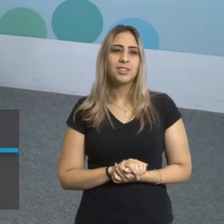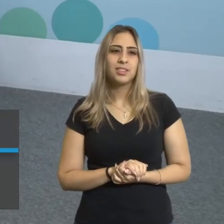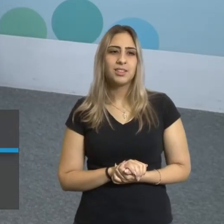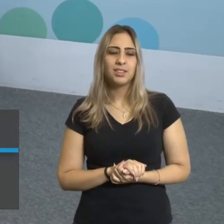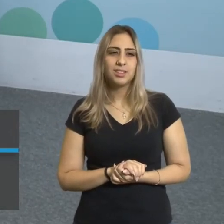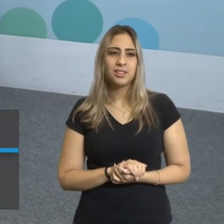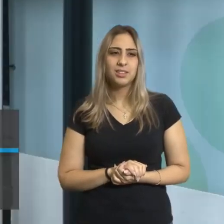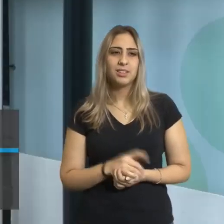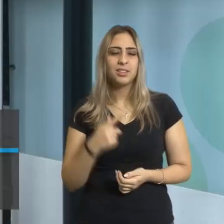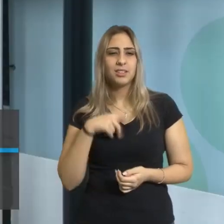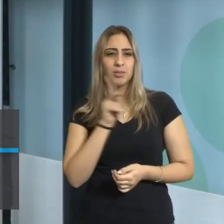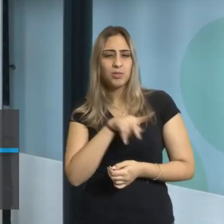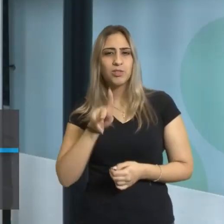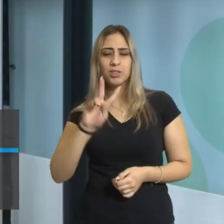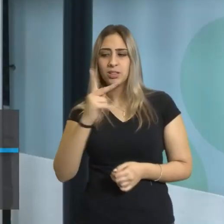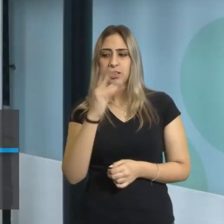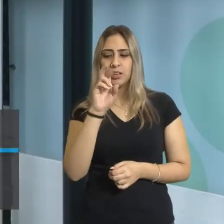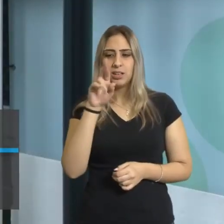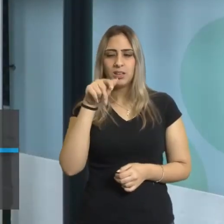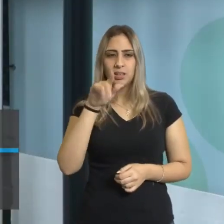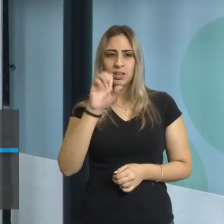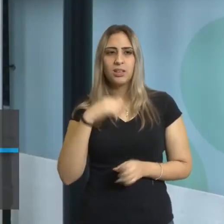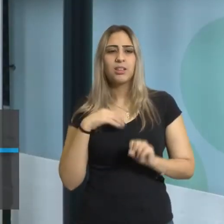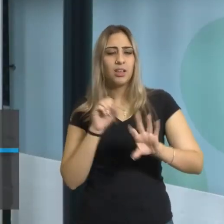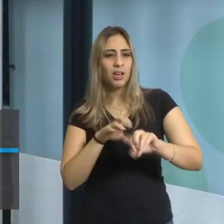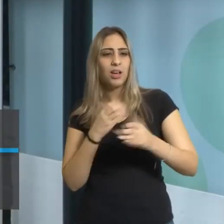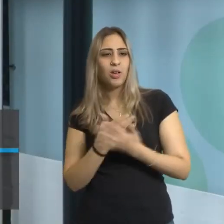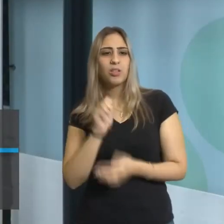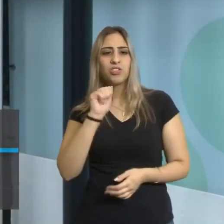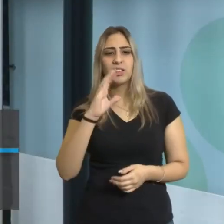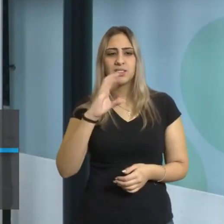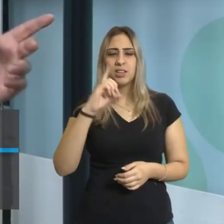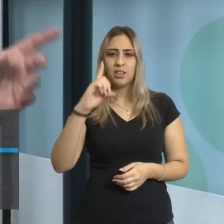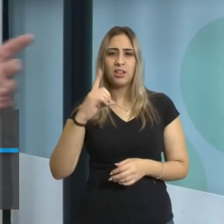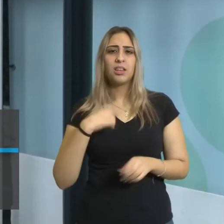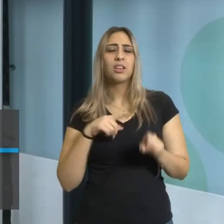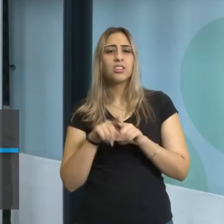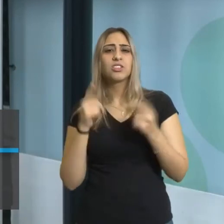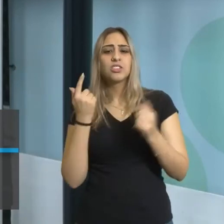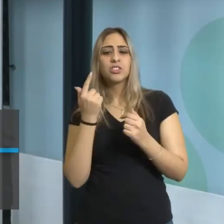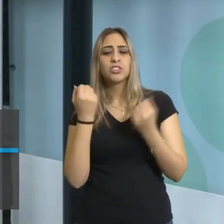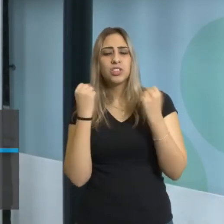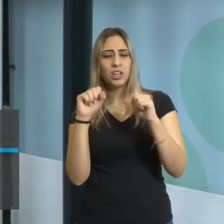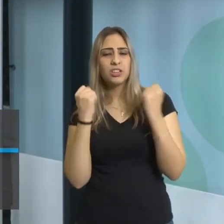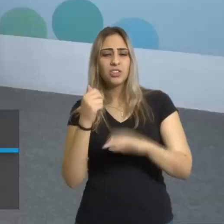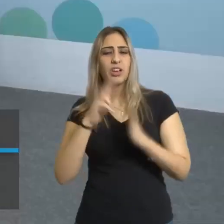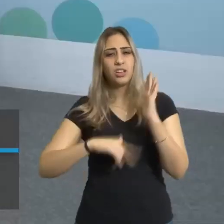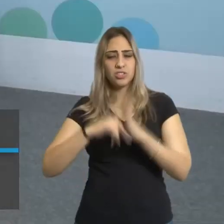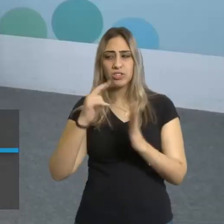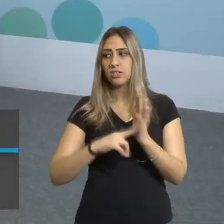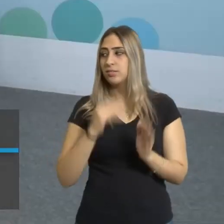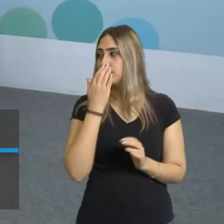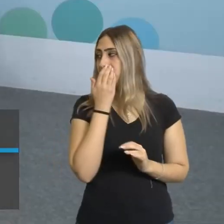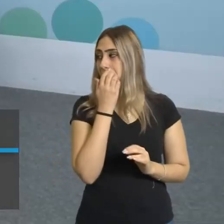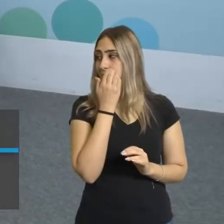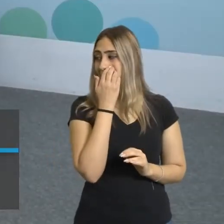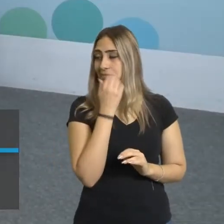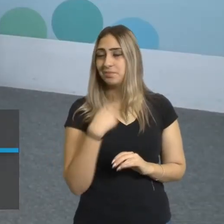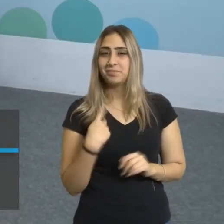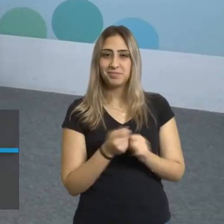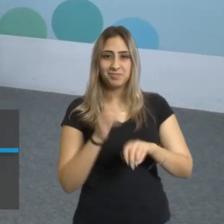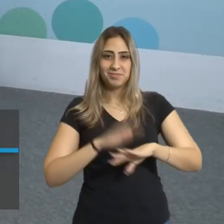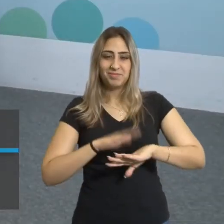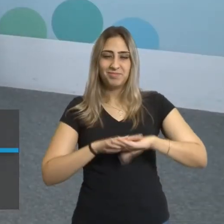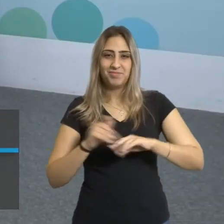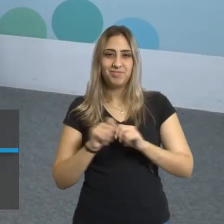tem um professor aí que que dá aula de jazz e de ginástica artística inclusive ela falou manda para ela tá é para